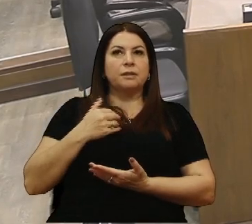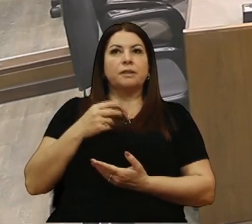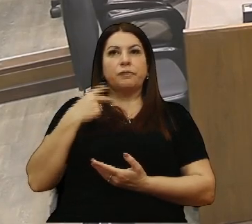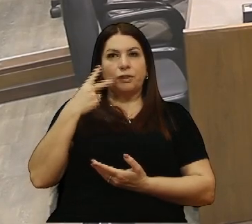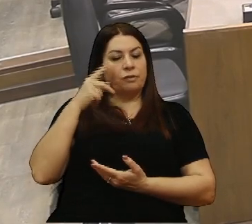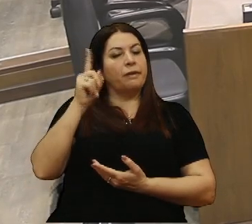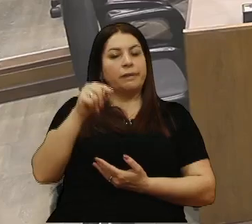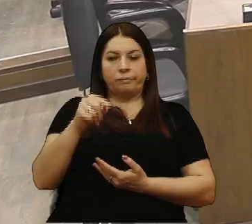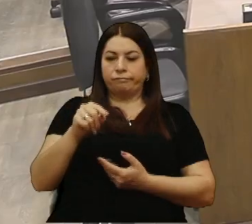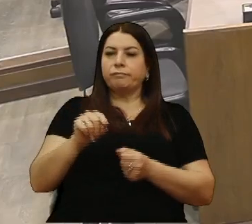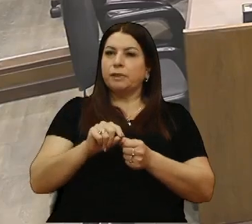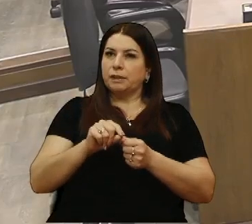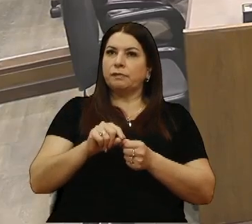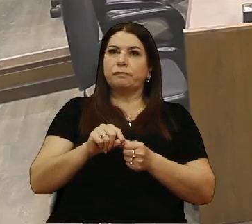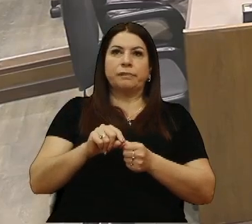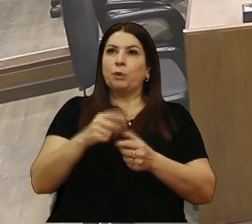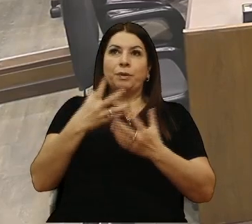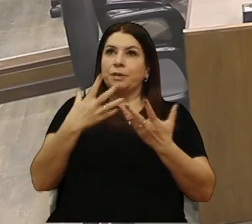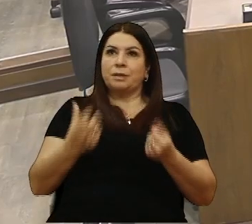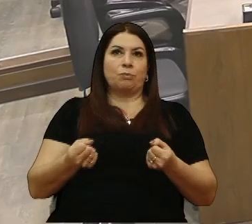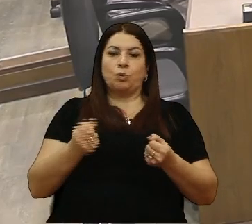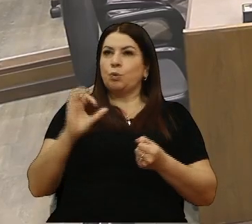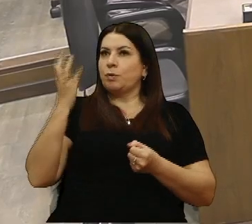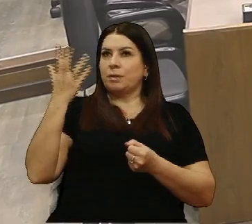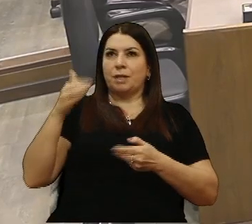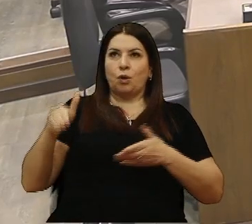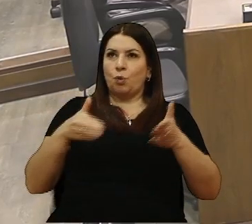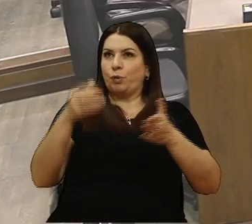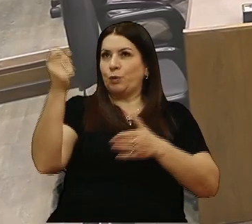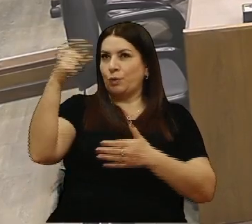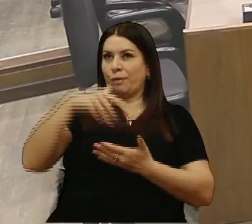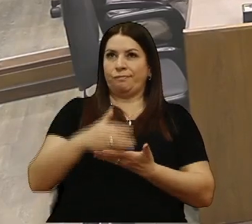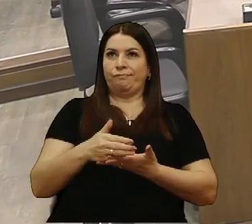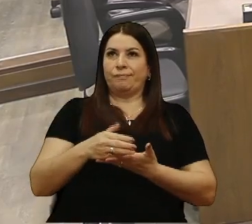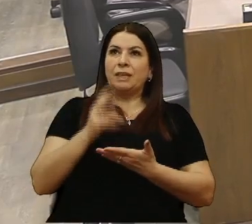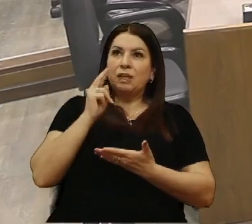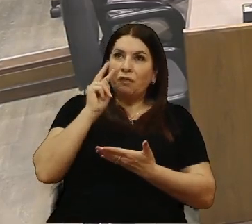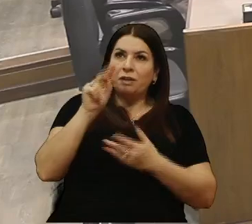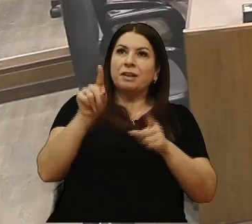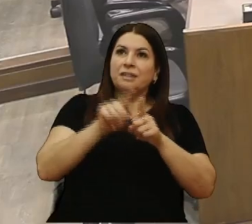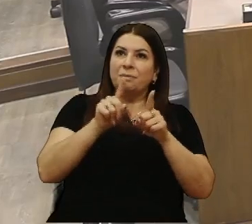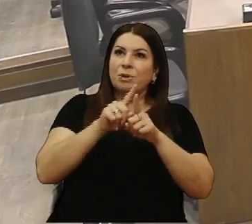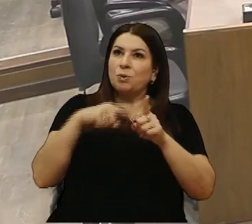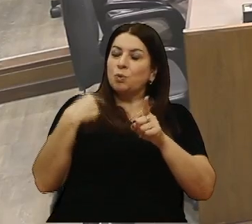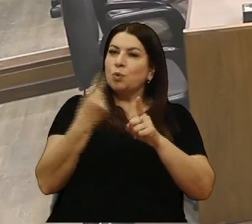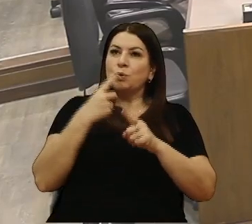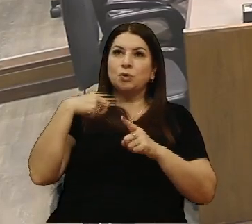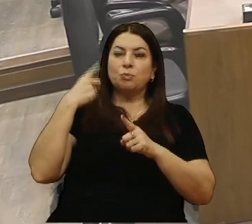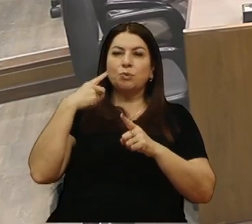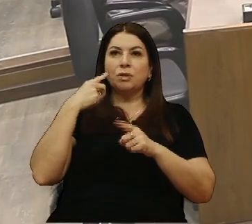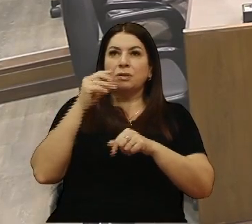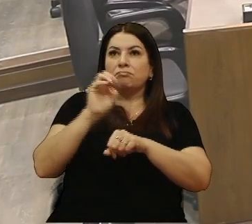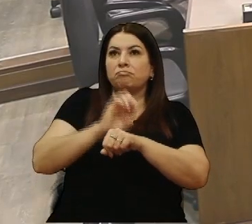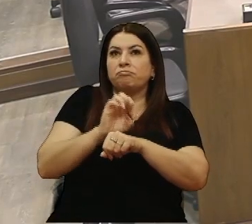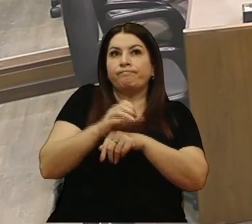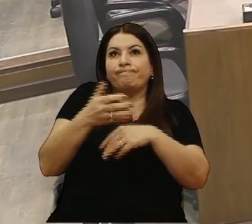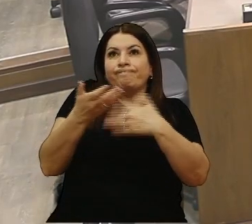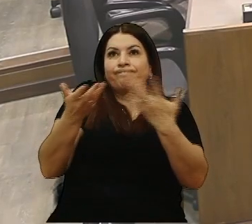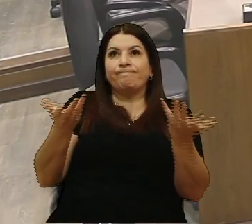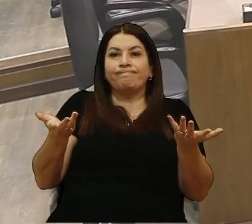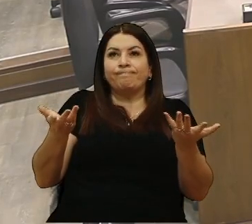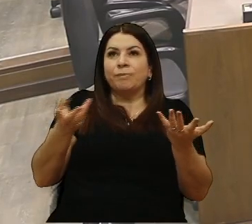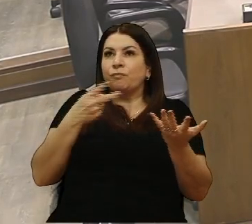é bem isso que a gente vê inadmissível que está acontecendo com a nossa Rota do Sol. E a gente verifica que os nossos deputados estaduais, né, não